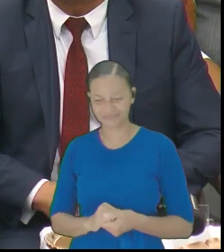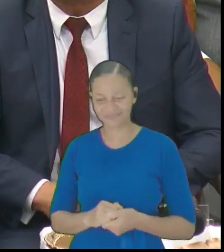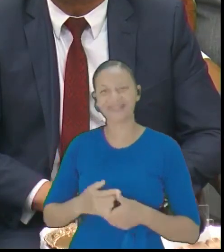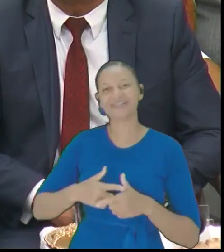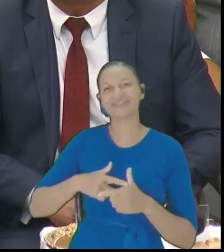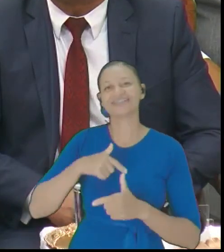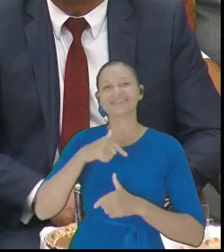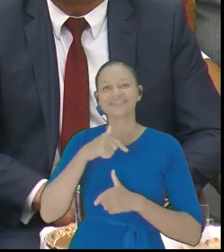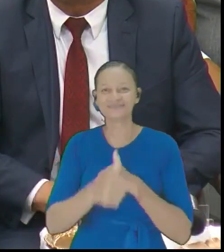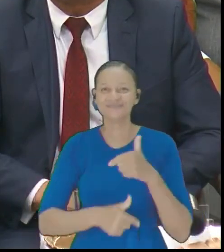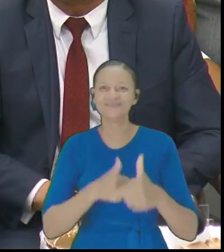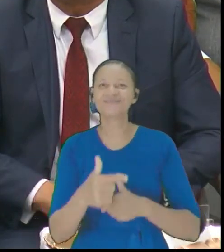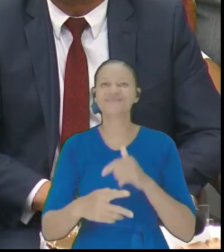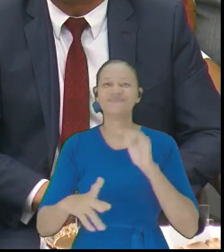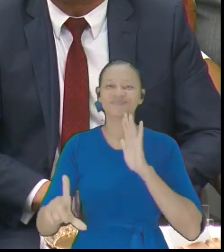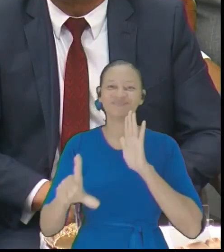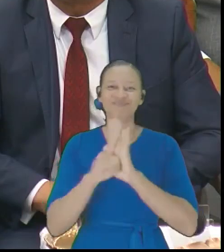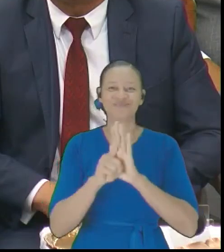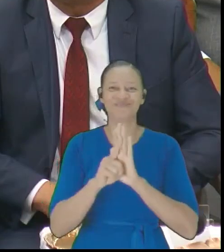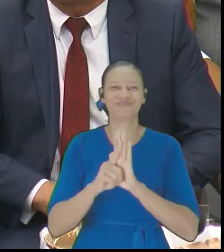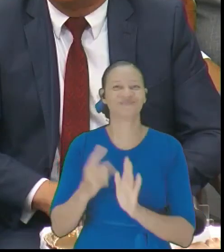Trabalha com a lei da vantagem.